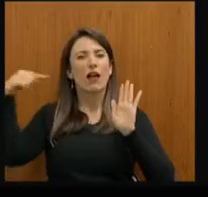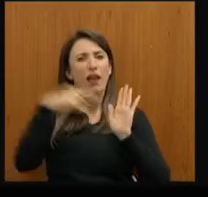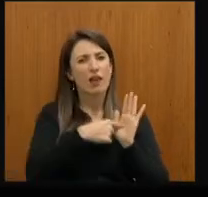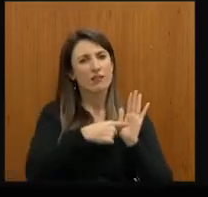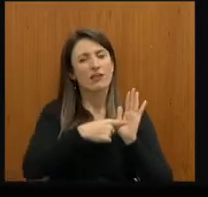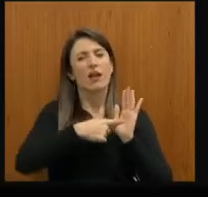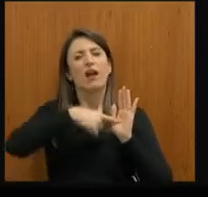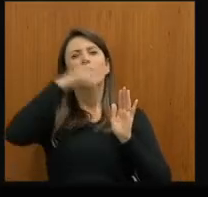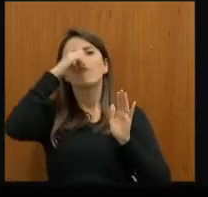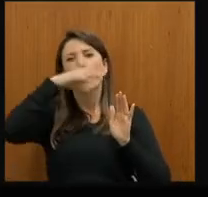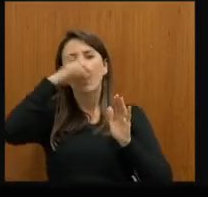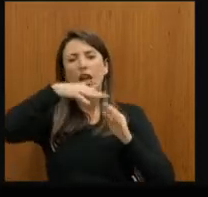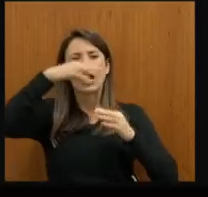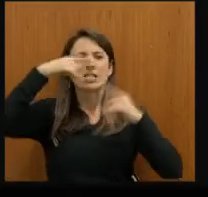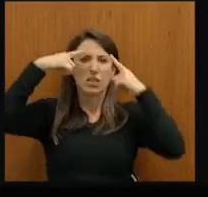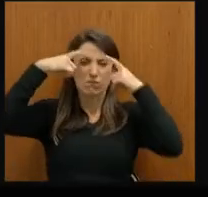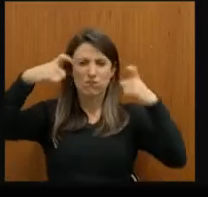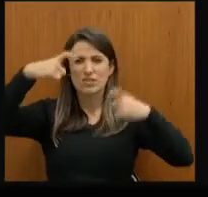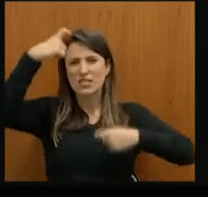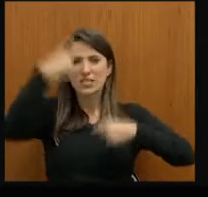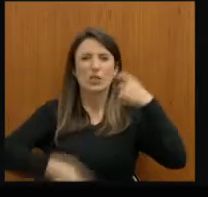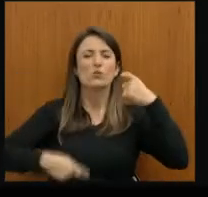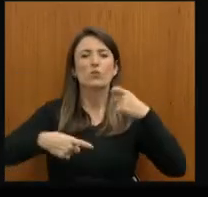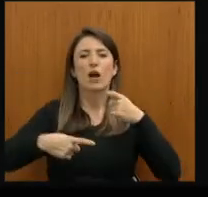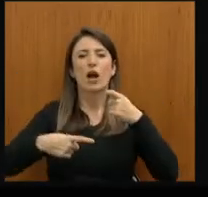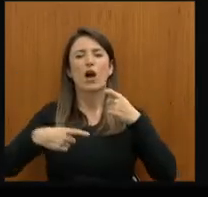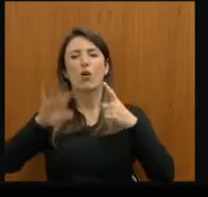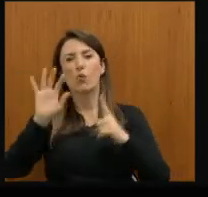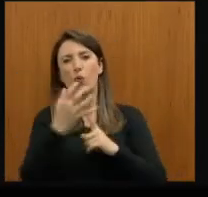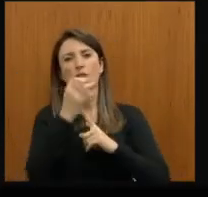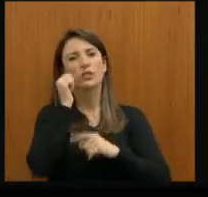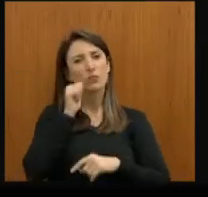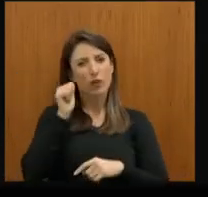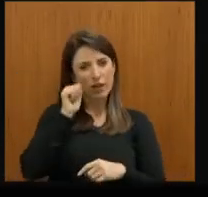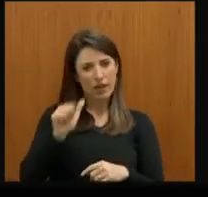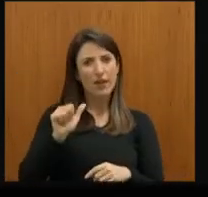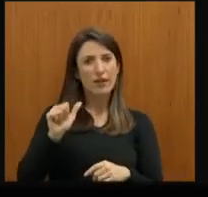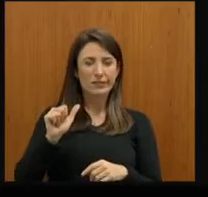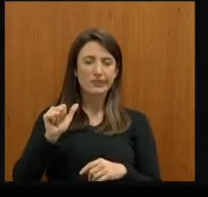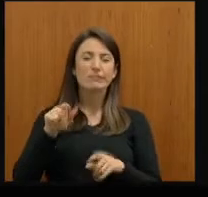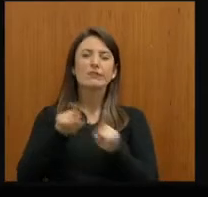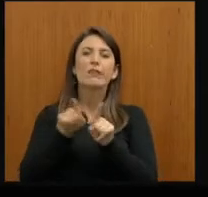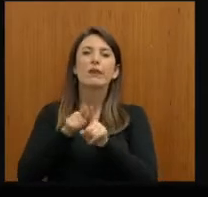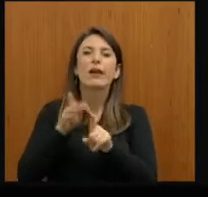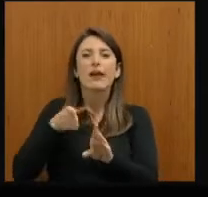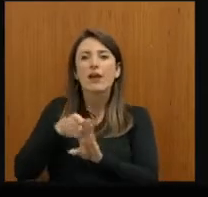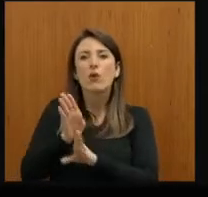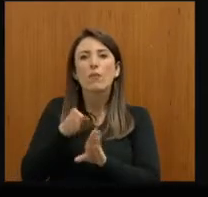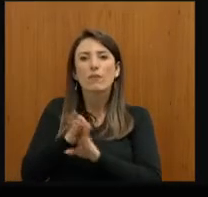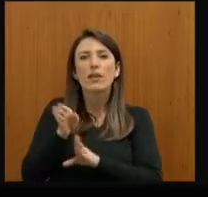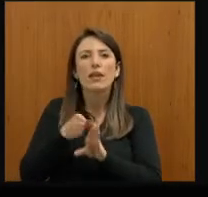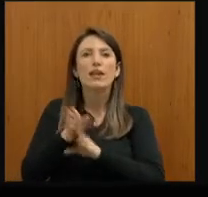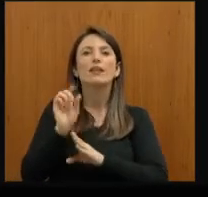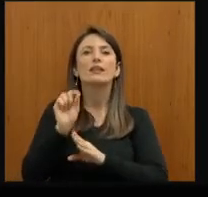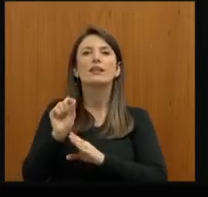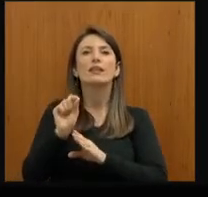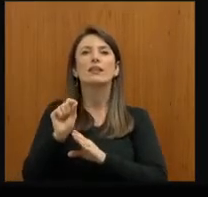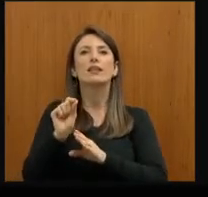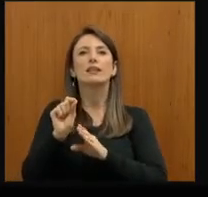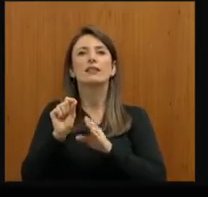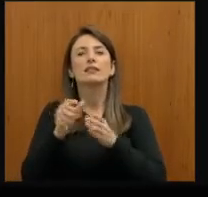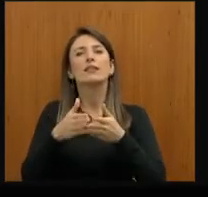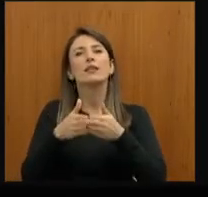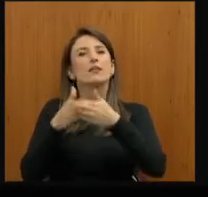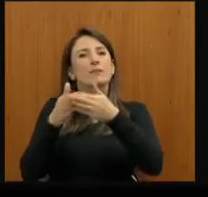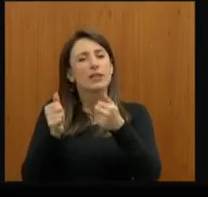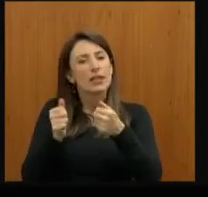sexual contra as mulheres sugere e recomenda que seja pedido aquela